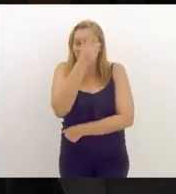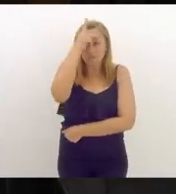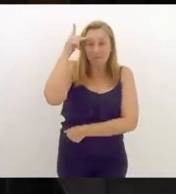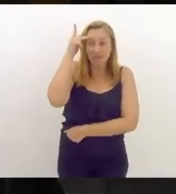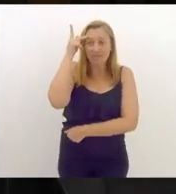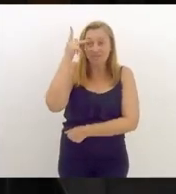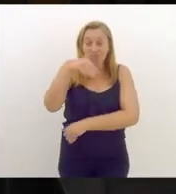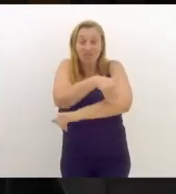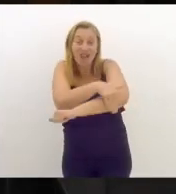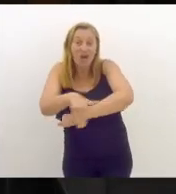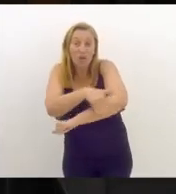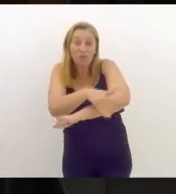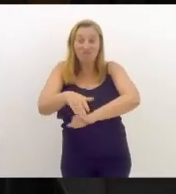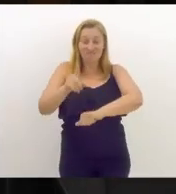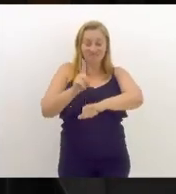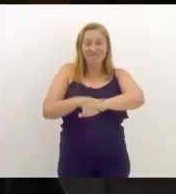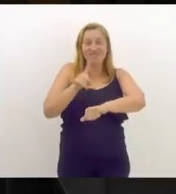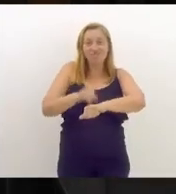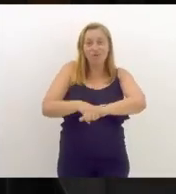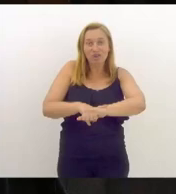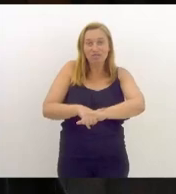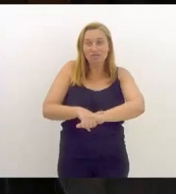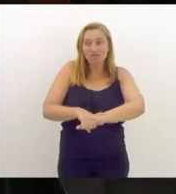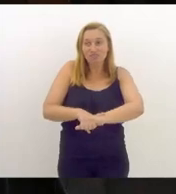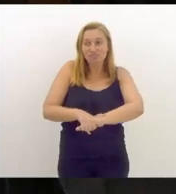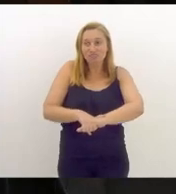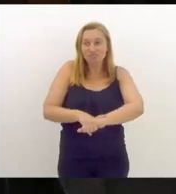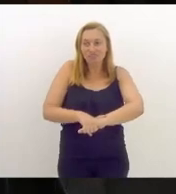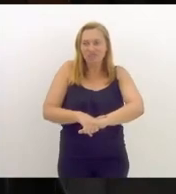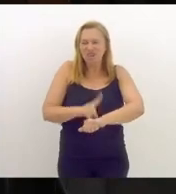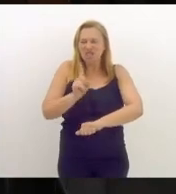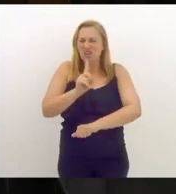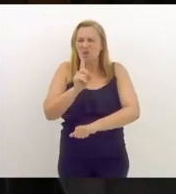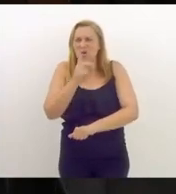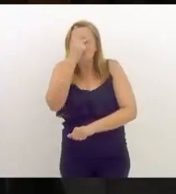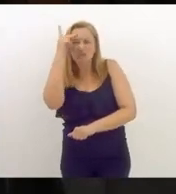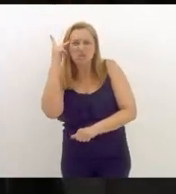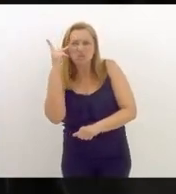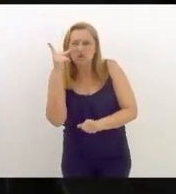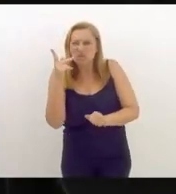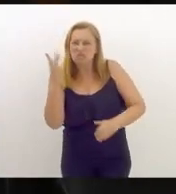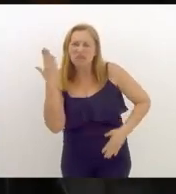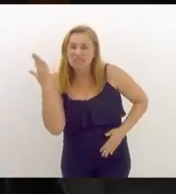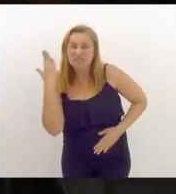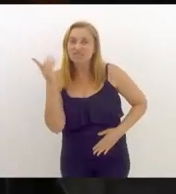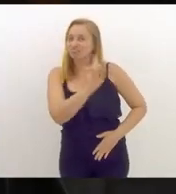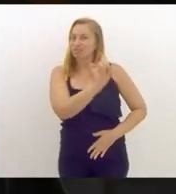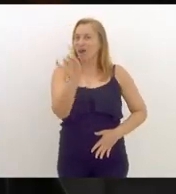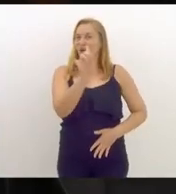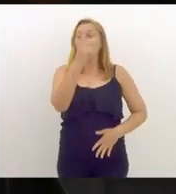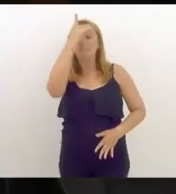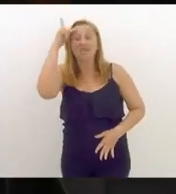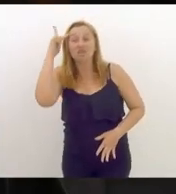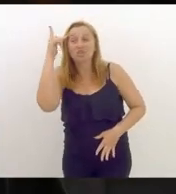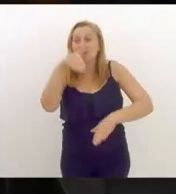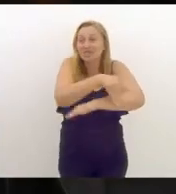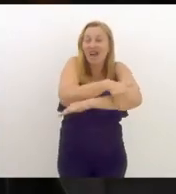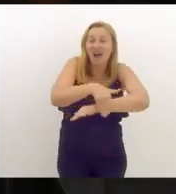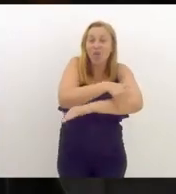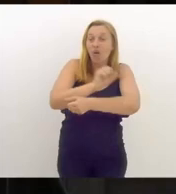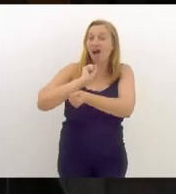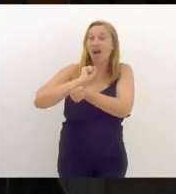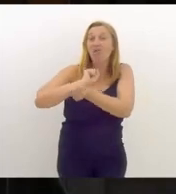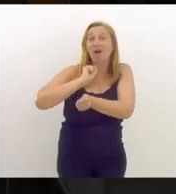que estão nas ruas nesse momento não são pessoas criminosas são pessoas que estão nas ruas acampadas